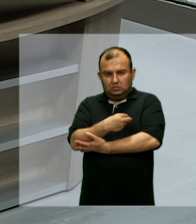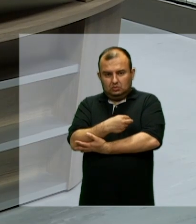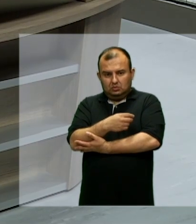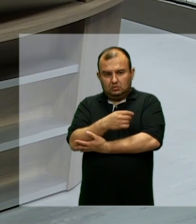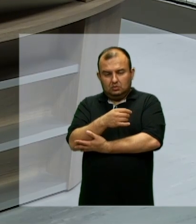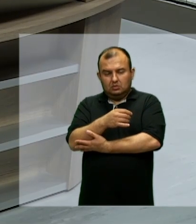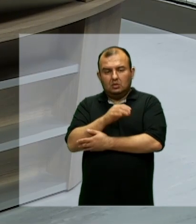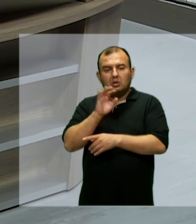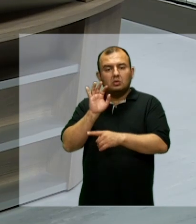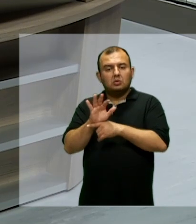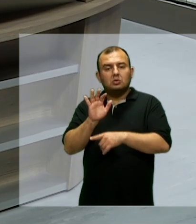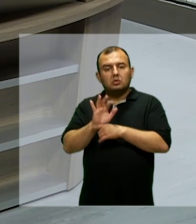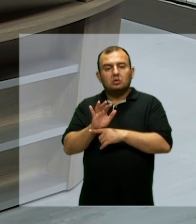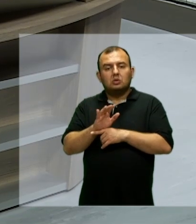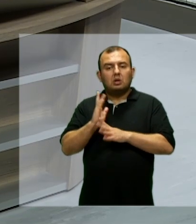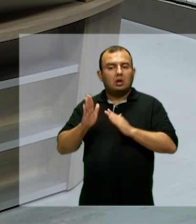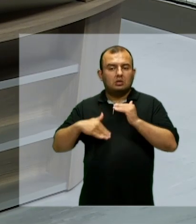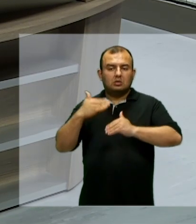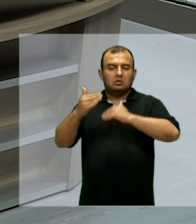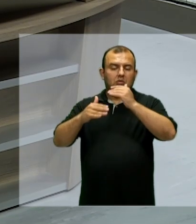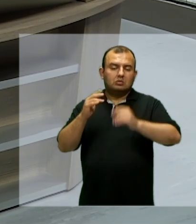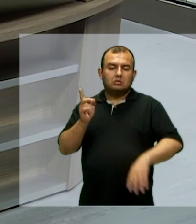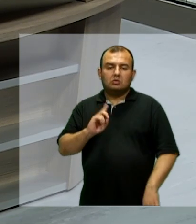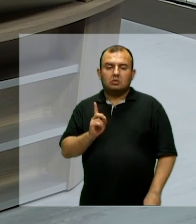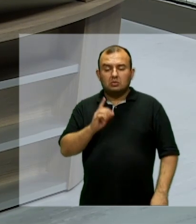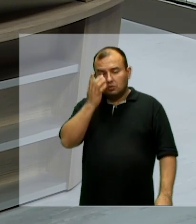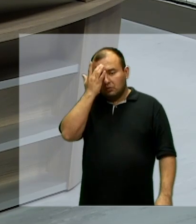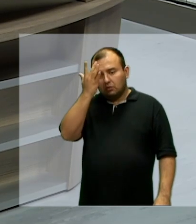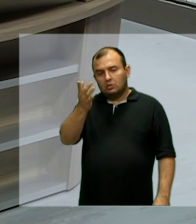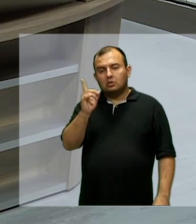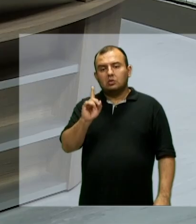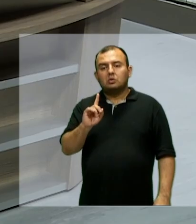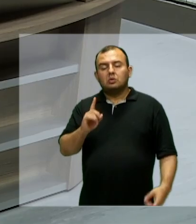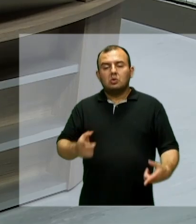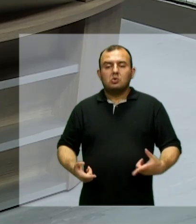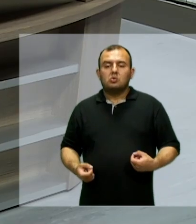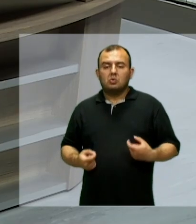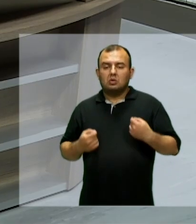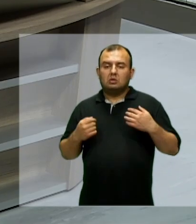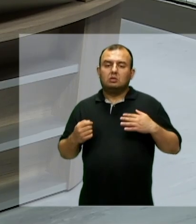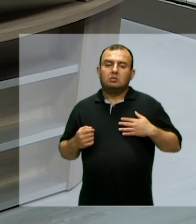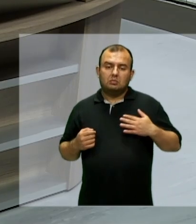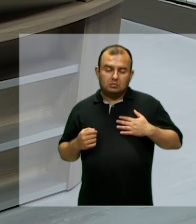prevenia ou ajudava a não desenvolver tão facilmente um câncer de mama.